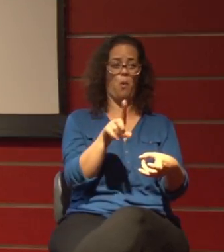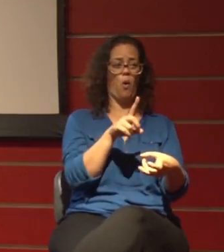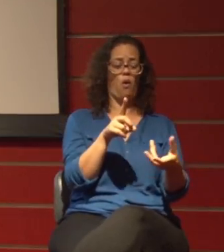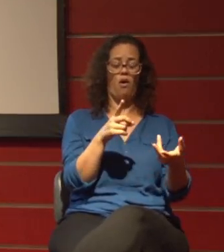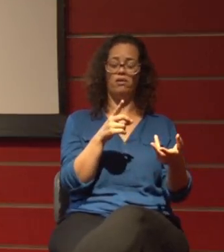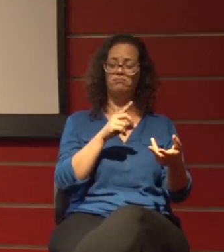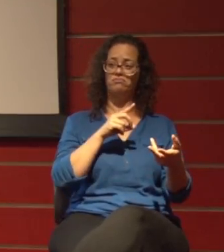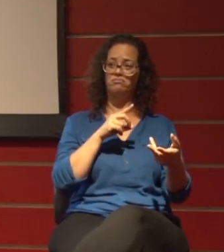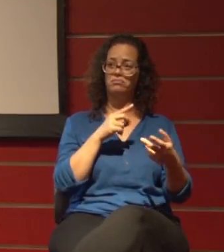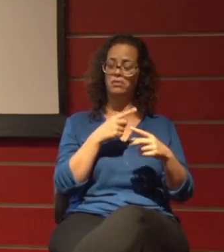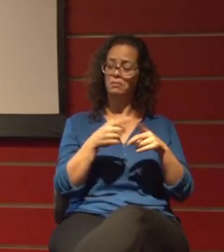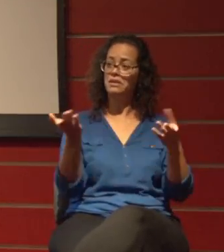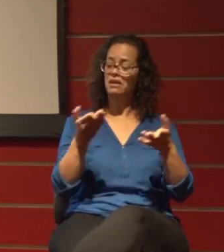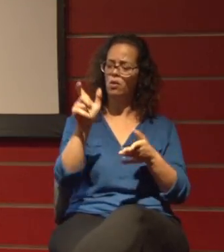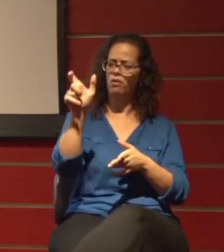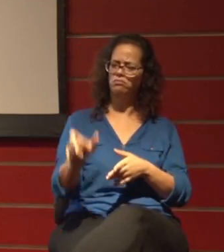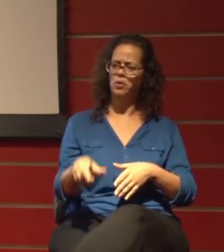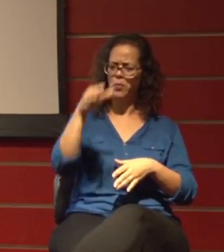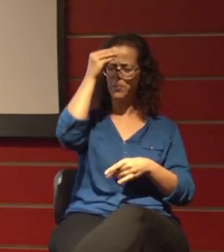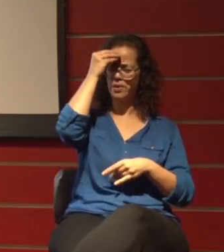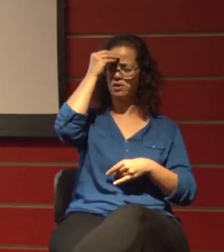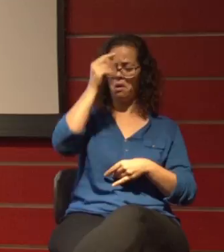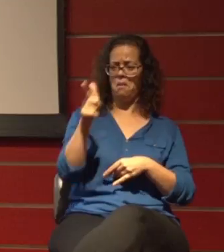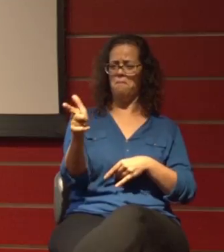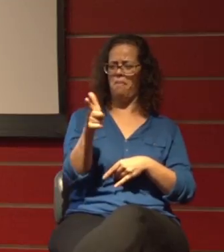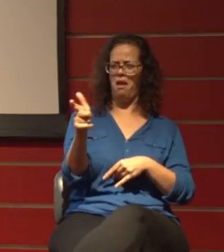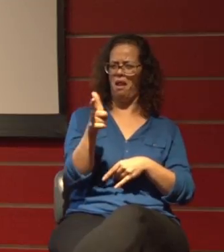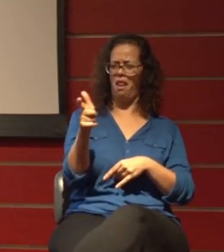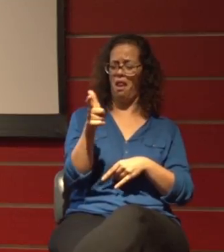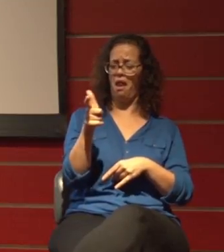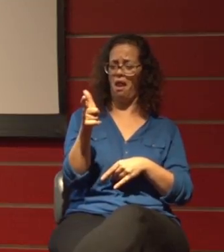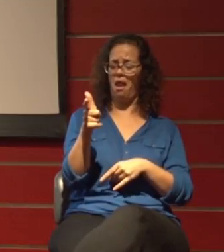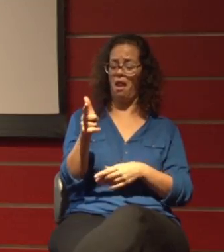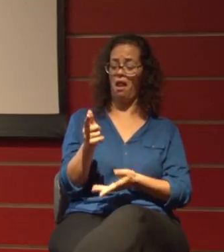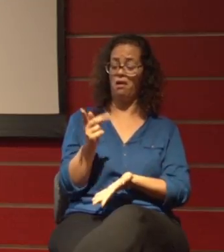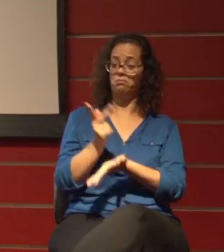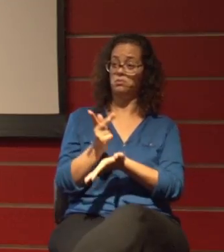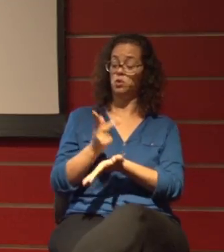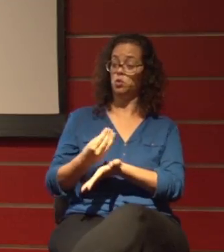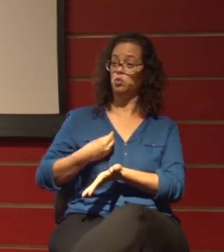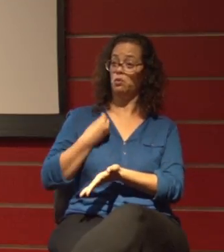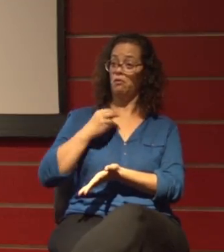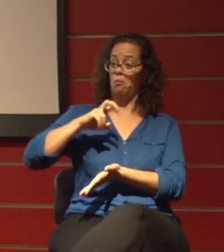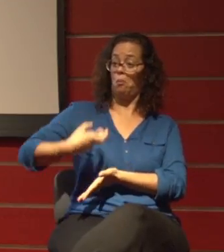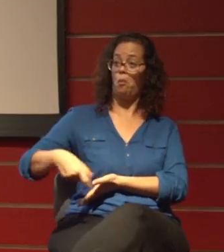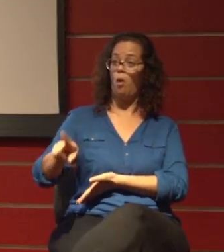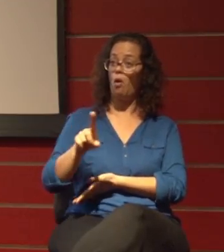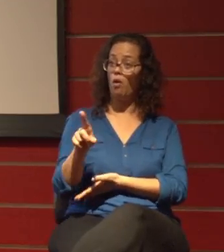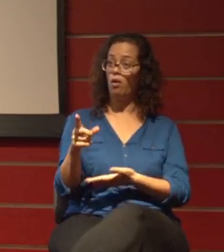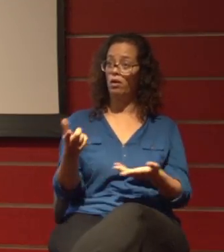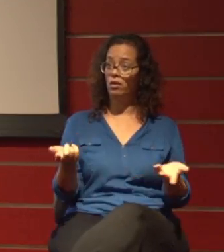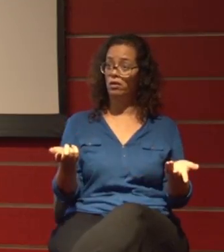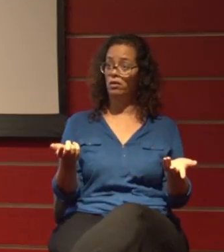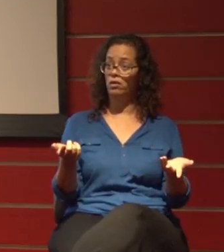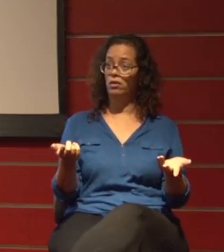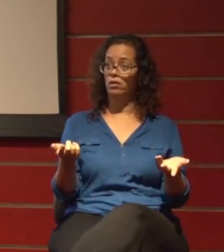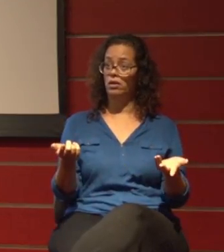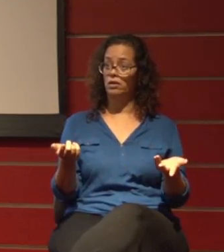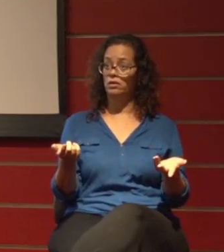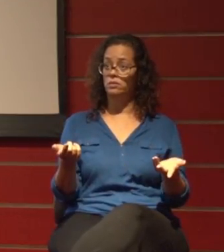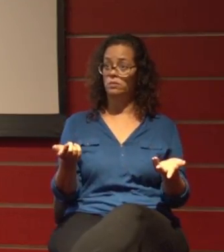gente reforça essa imagem de um homem levando Bal também e ele não morre e daí eh